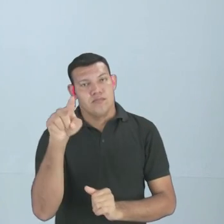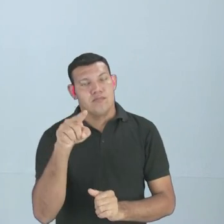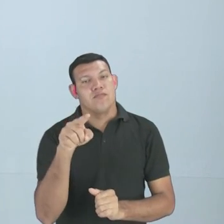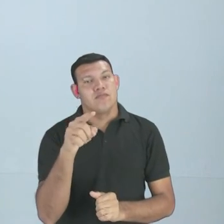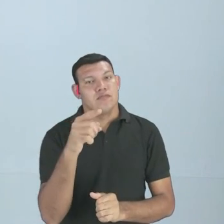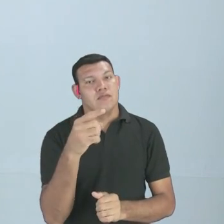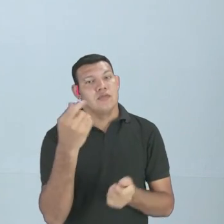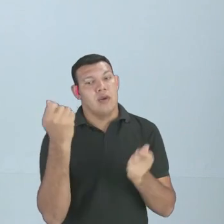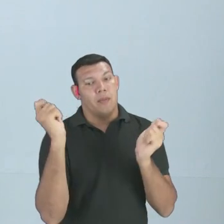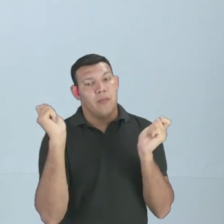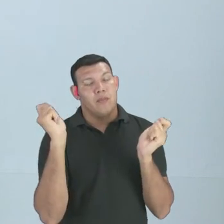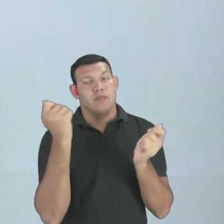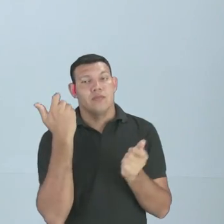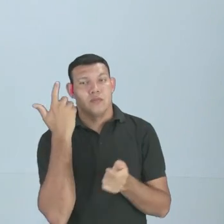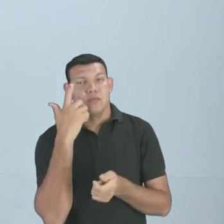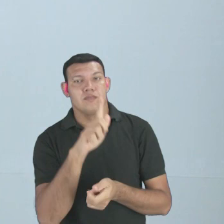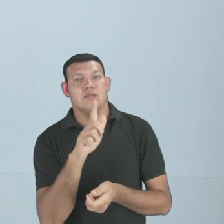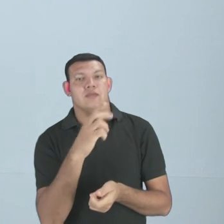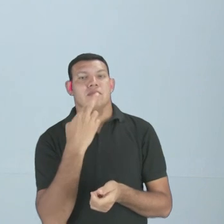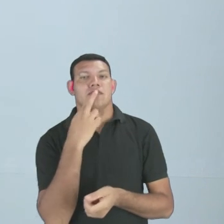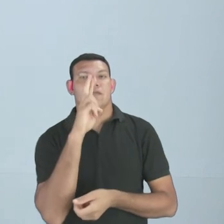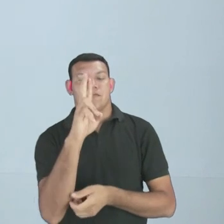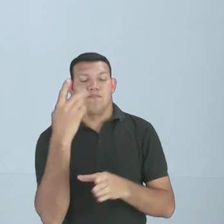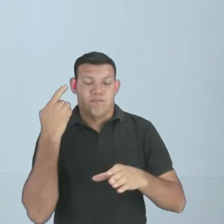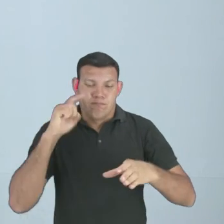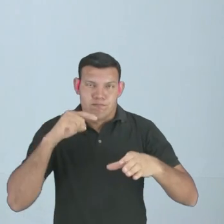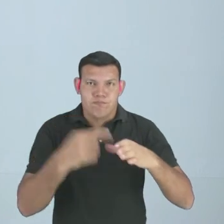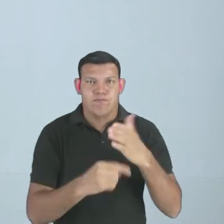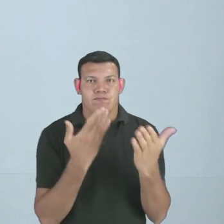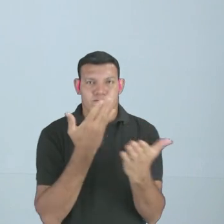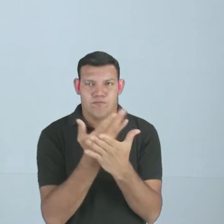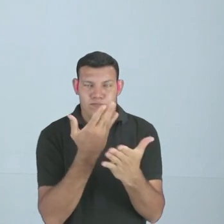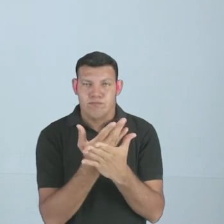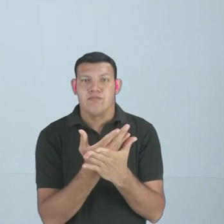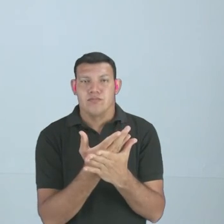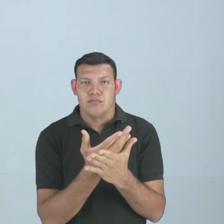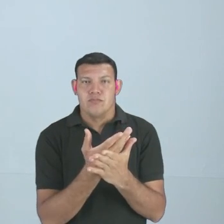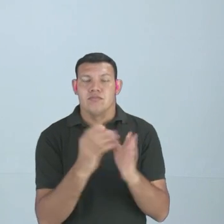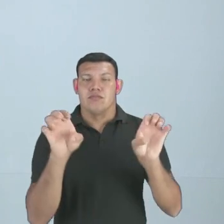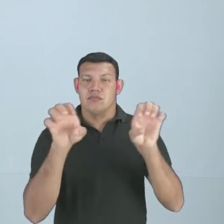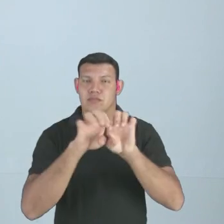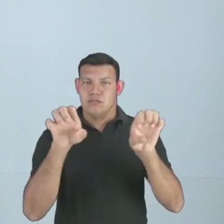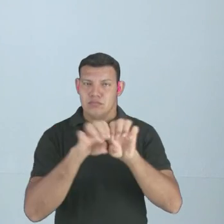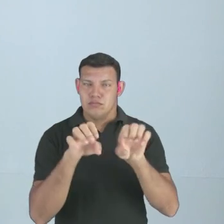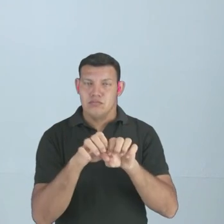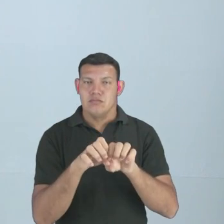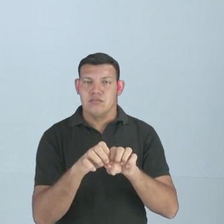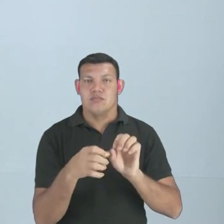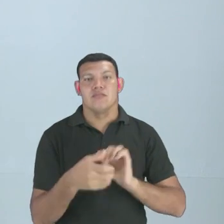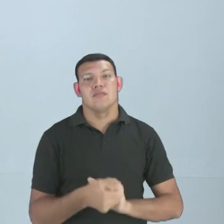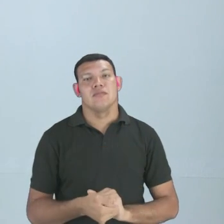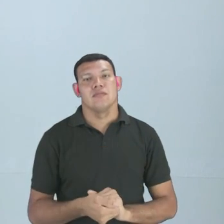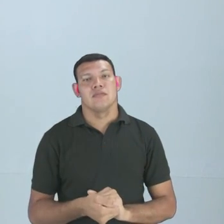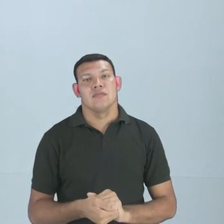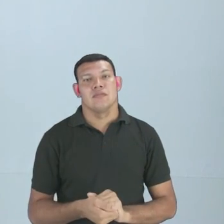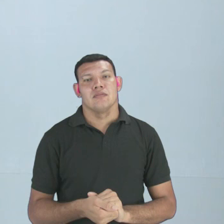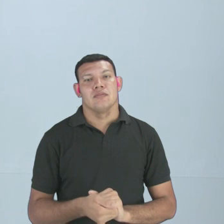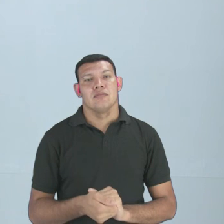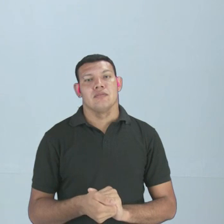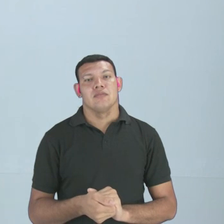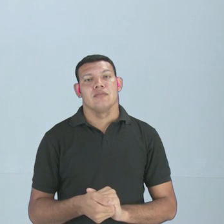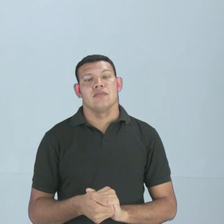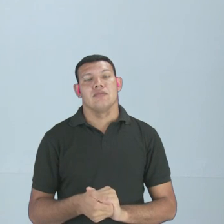de algumas situações tão aprofunde mais o estudo acerca dessas equações né é